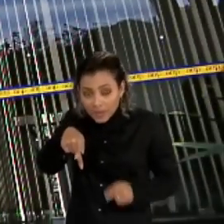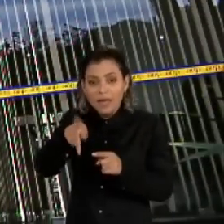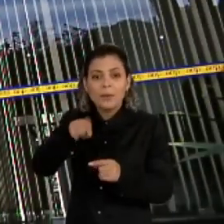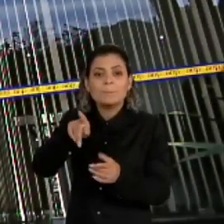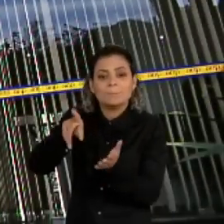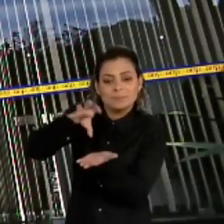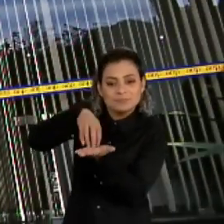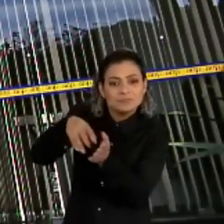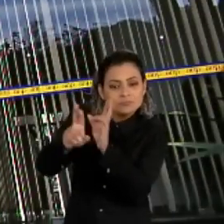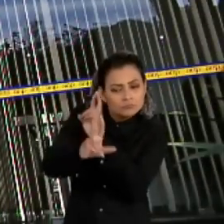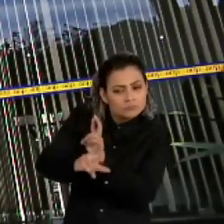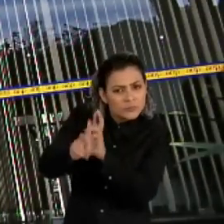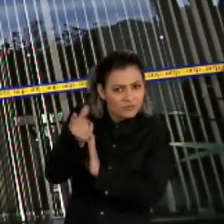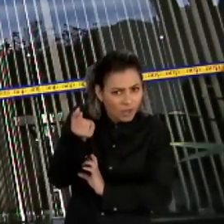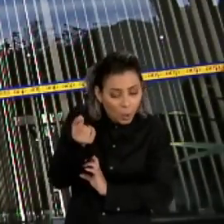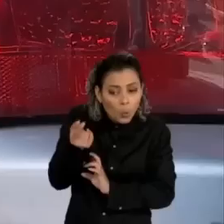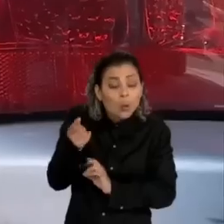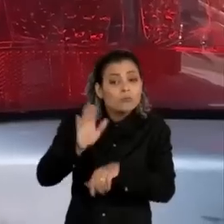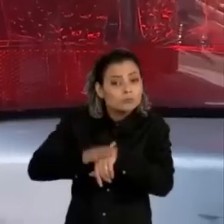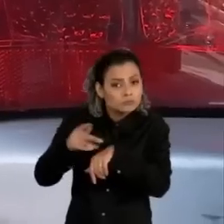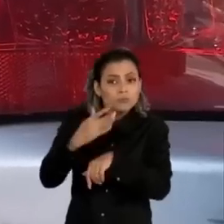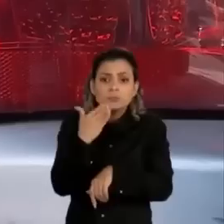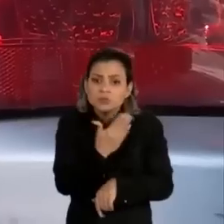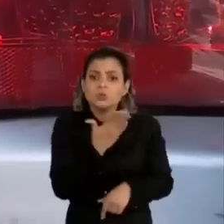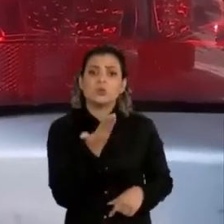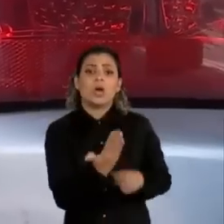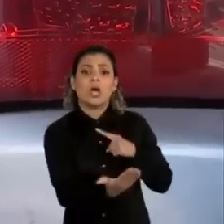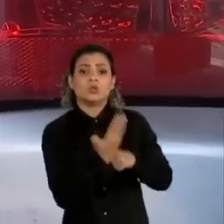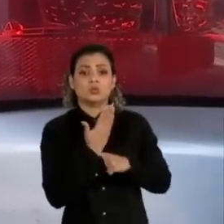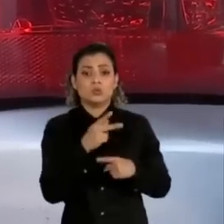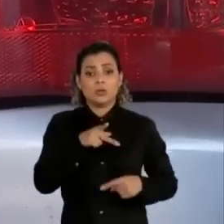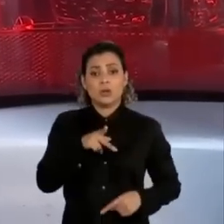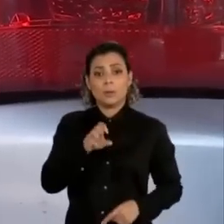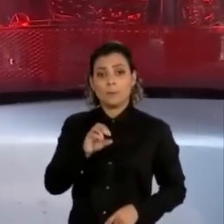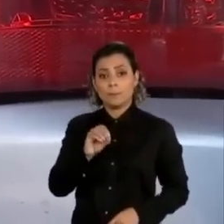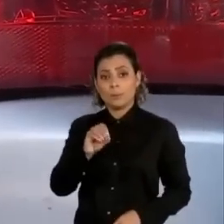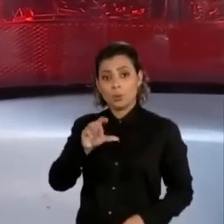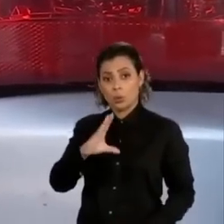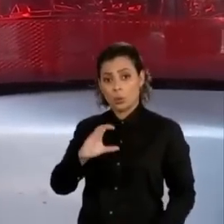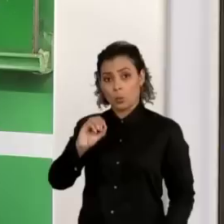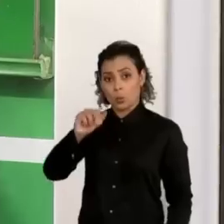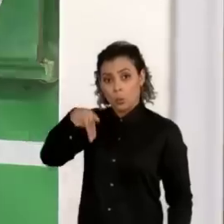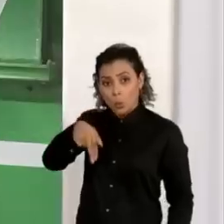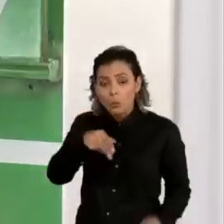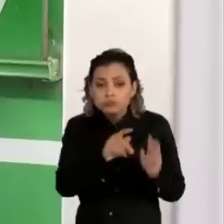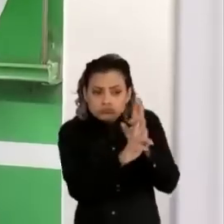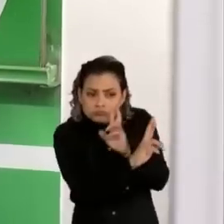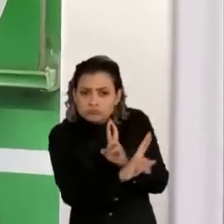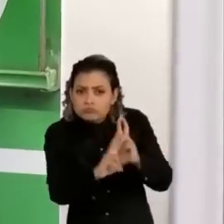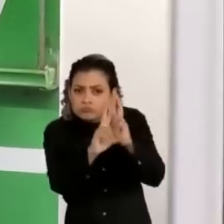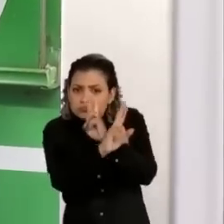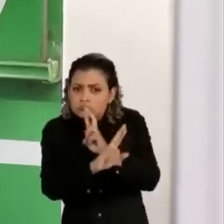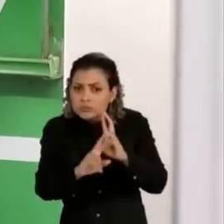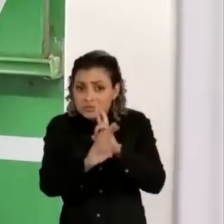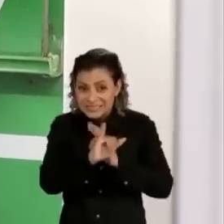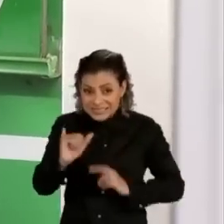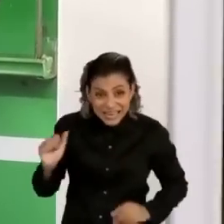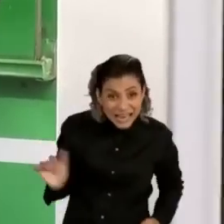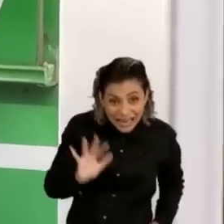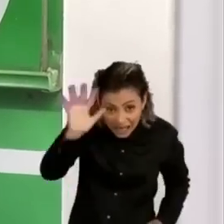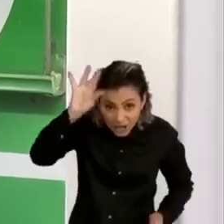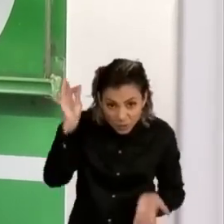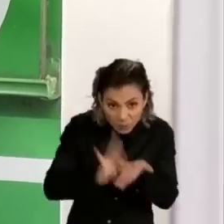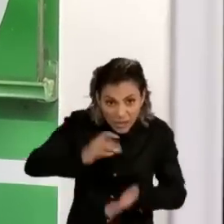formação de cartéis. A agência pediu ajuda aos PROCONs estaduais na fiscalização. Caso sejam